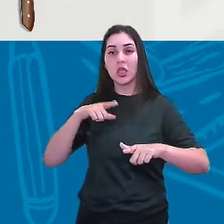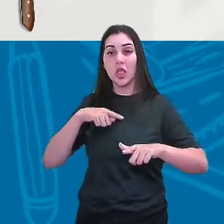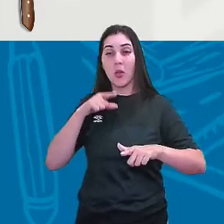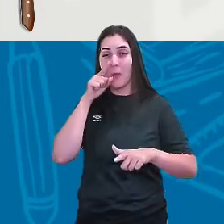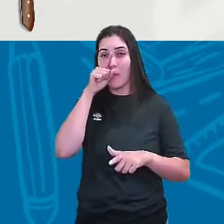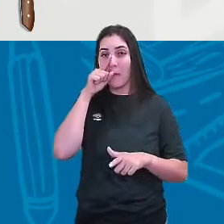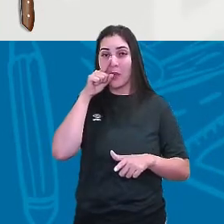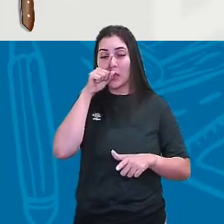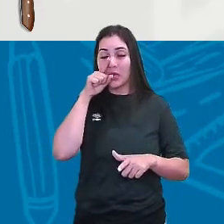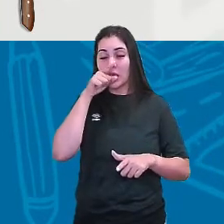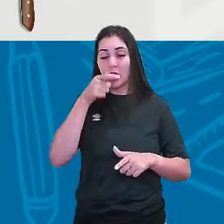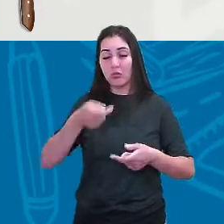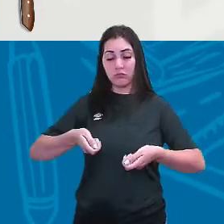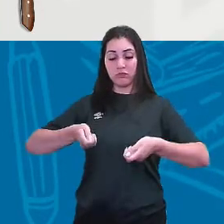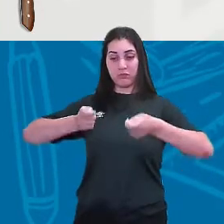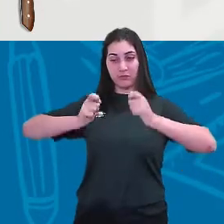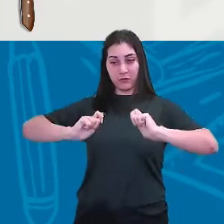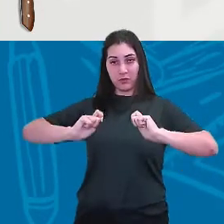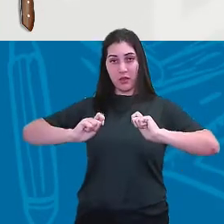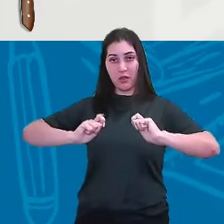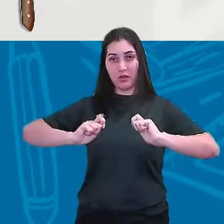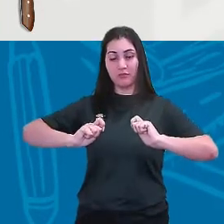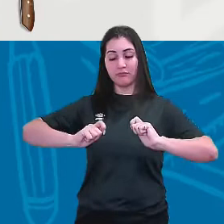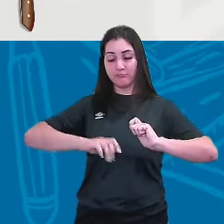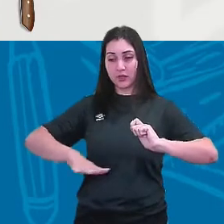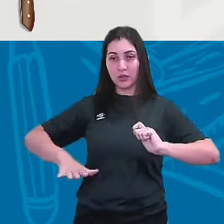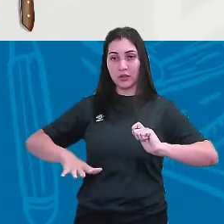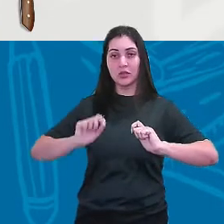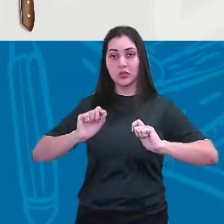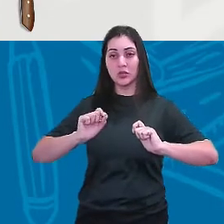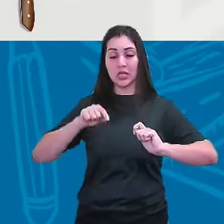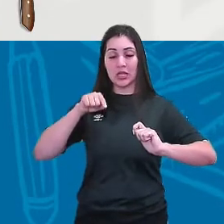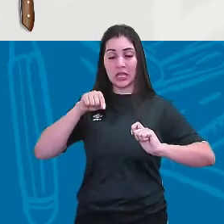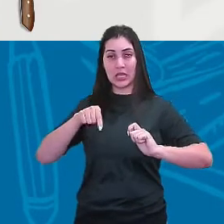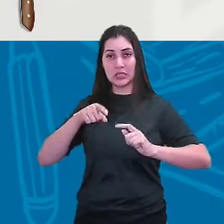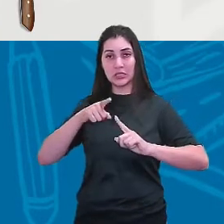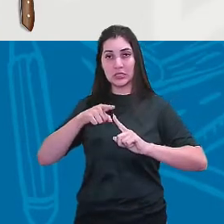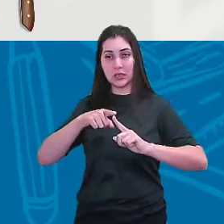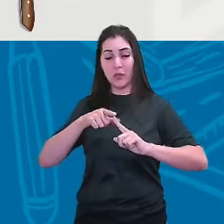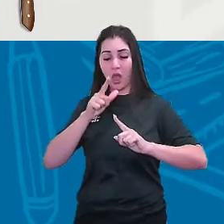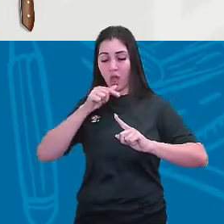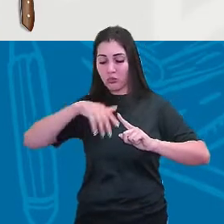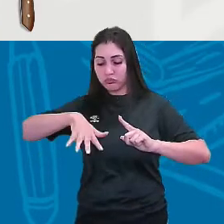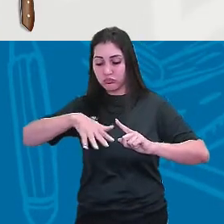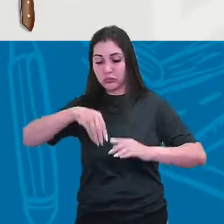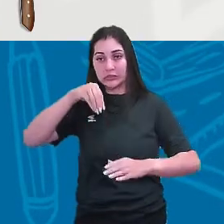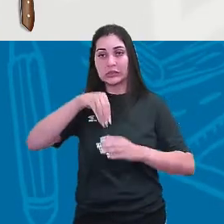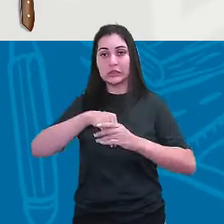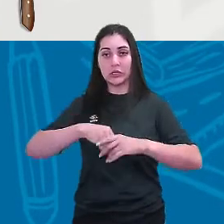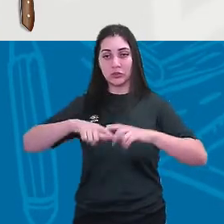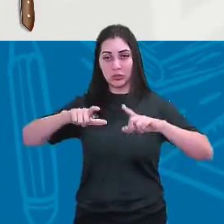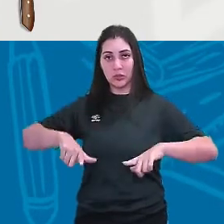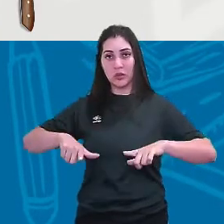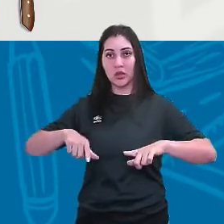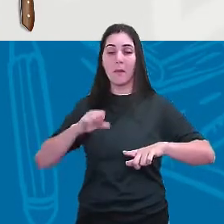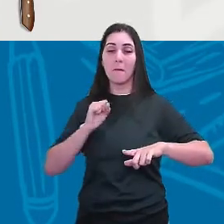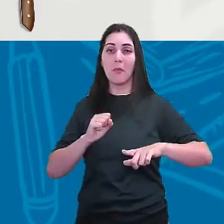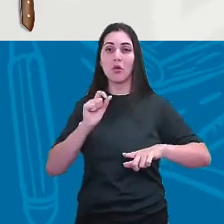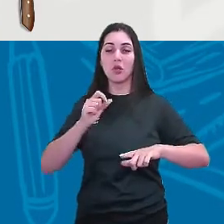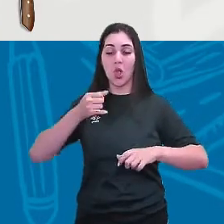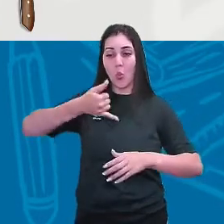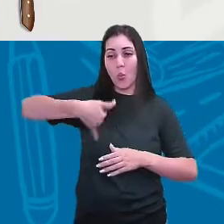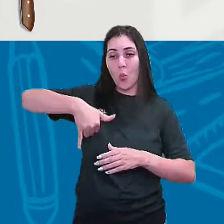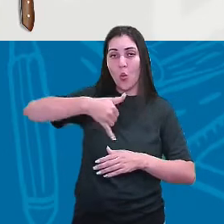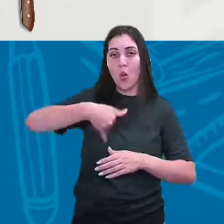dessa panela ali virar por cima dessa criança, né, e aquele conteúdo que está dentro da panela, né, que muitas vezes pode ser um óleo que